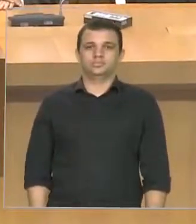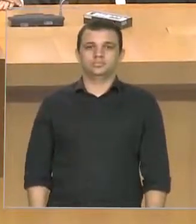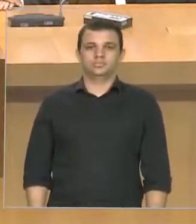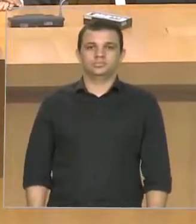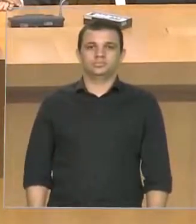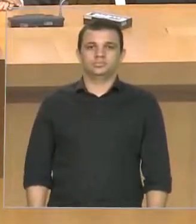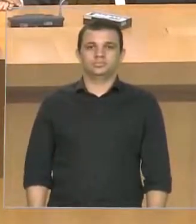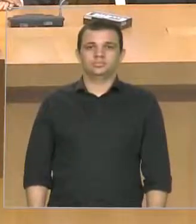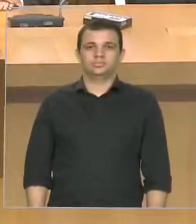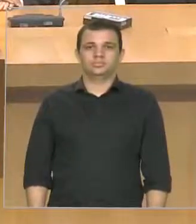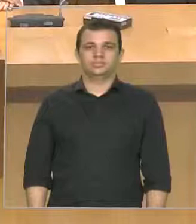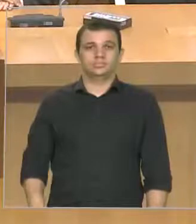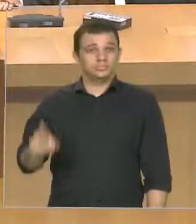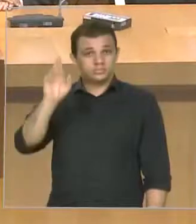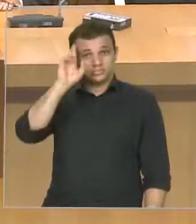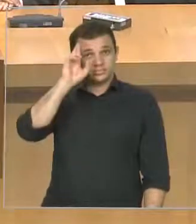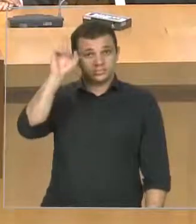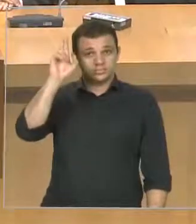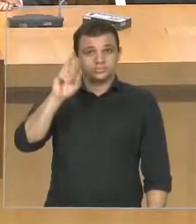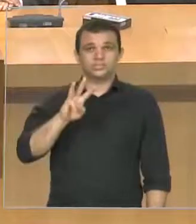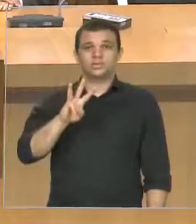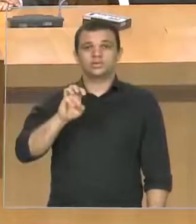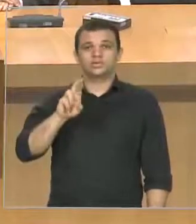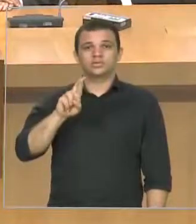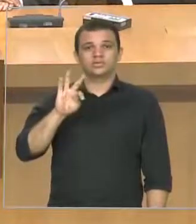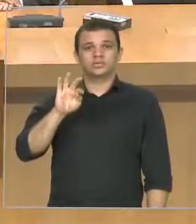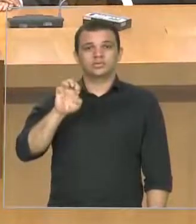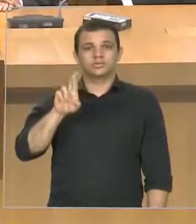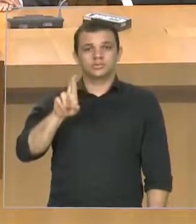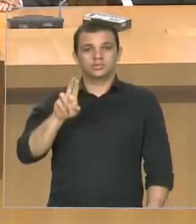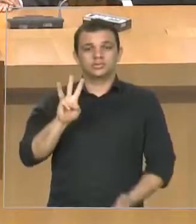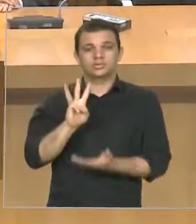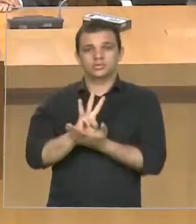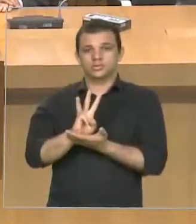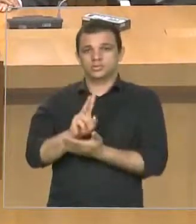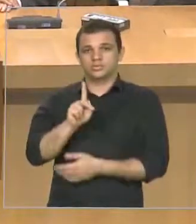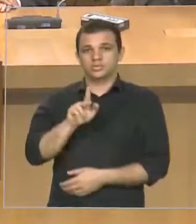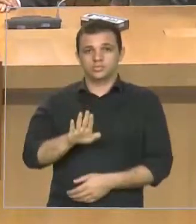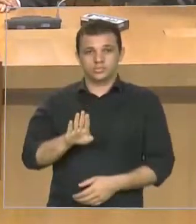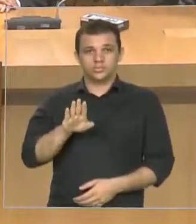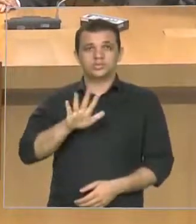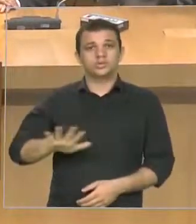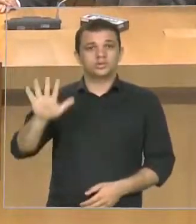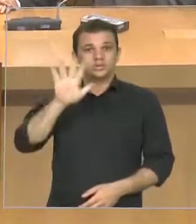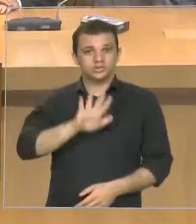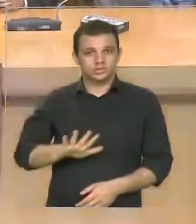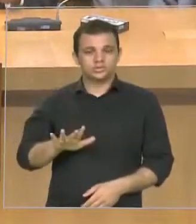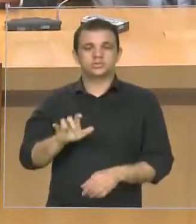Excelentíssimo senhor Werther de Moraes Lima, defensor público geral do Estado.